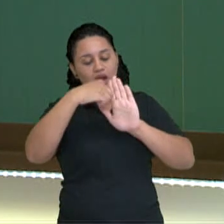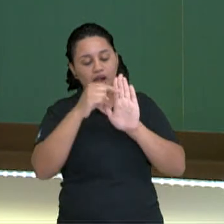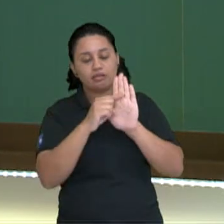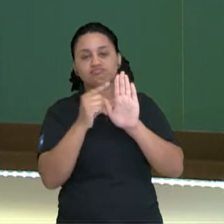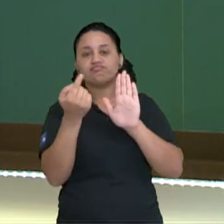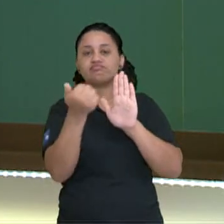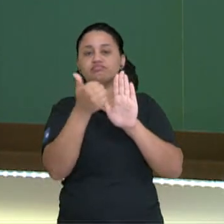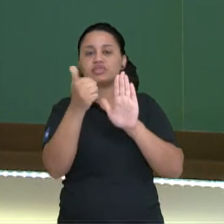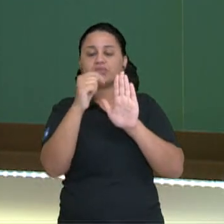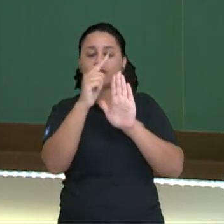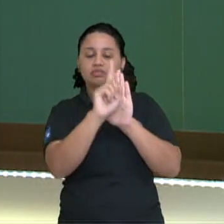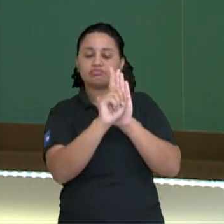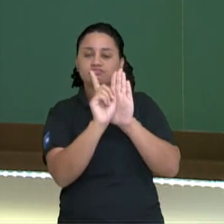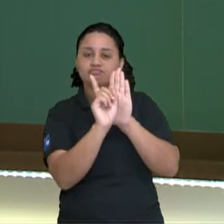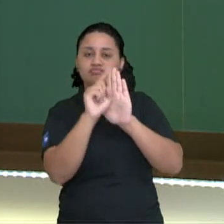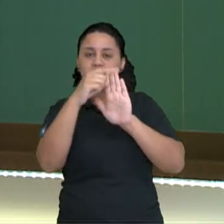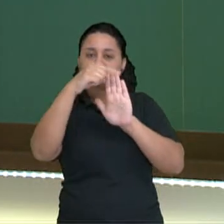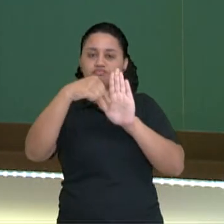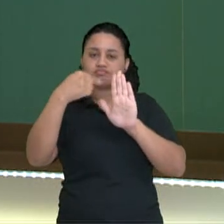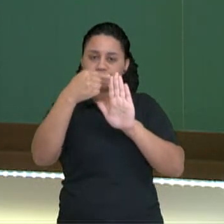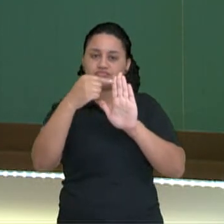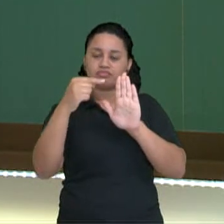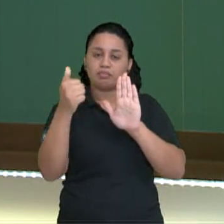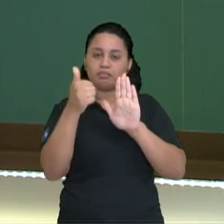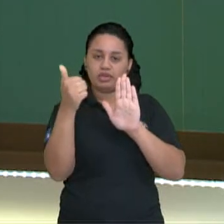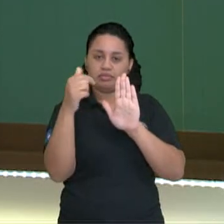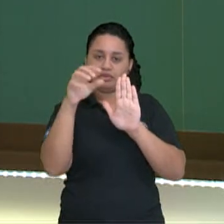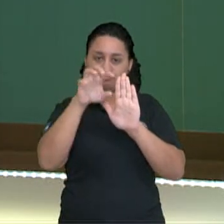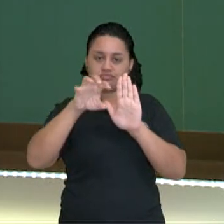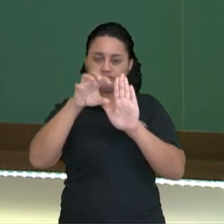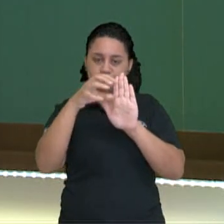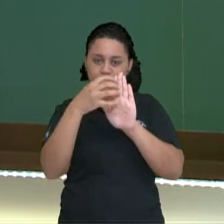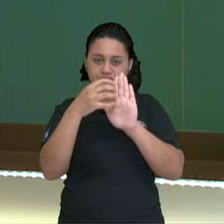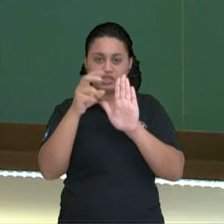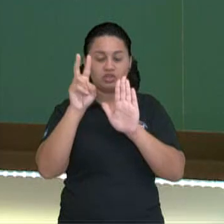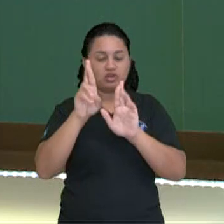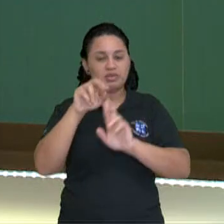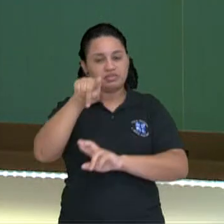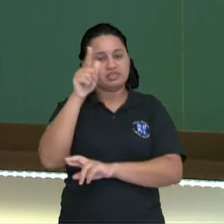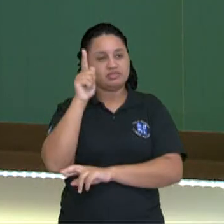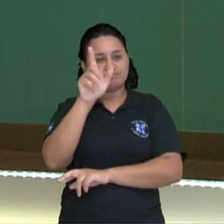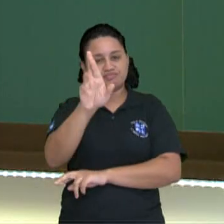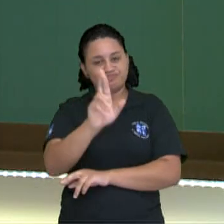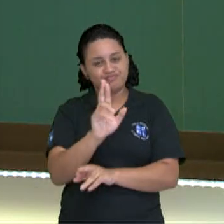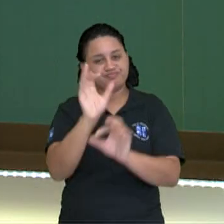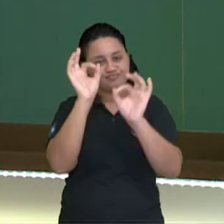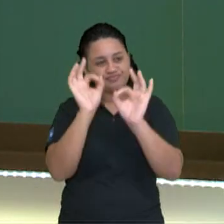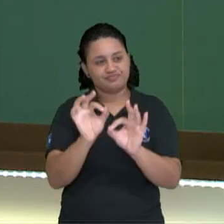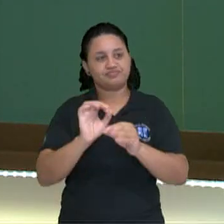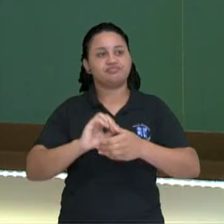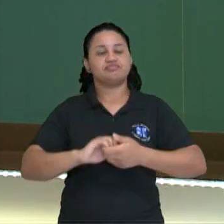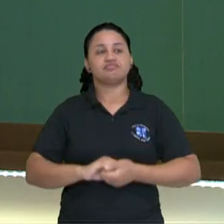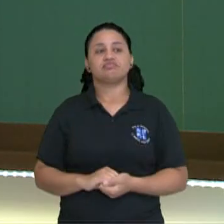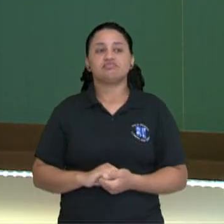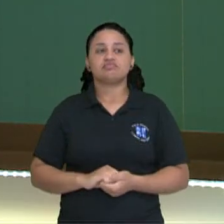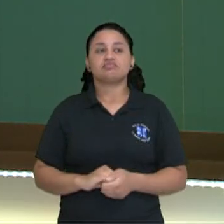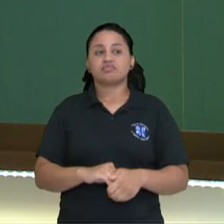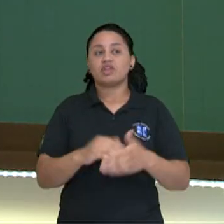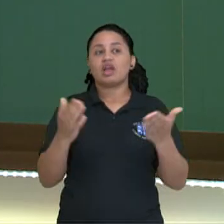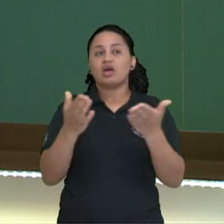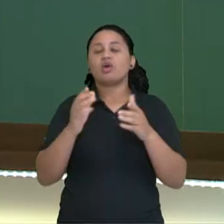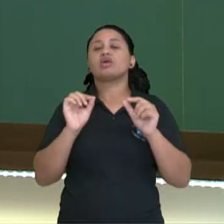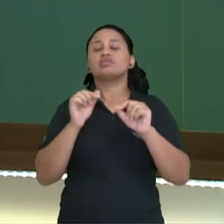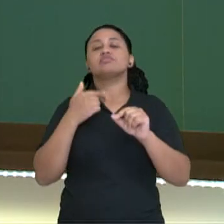quadrante da nossa circunferência trigonométrica. Espero que vocês tenham acertado aí, né? Então, aqui